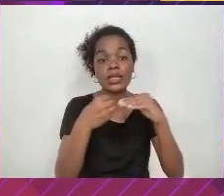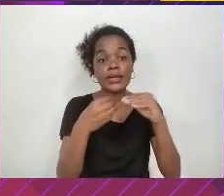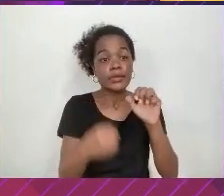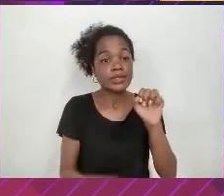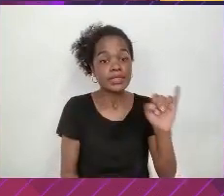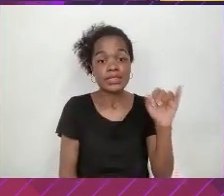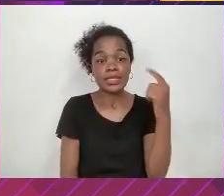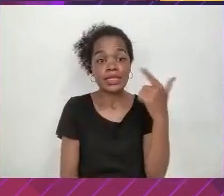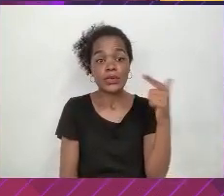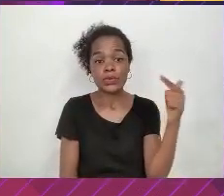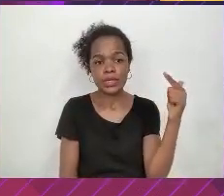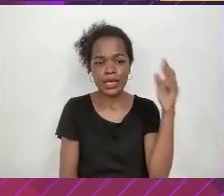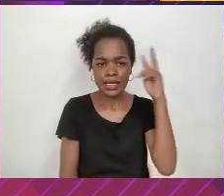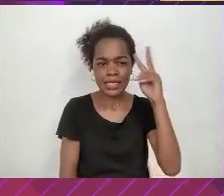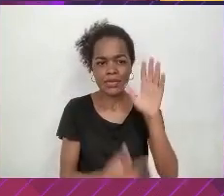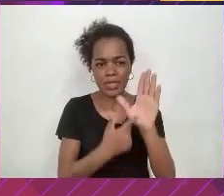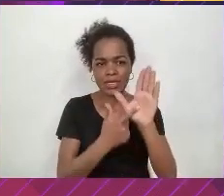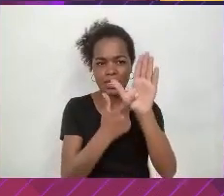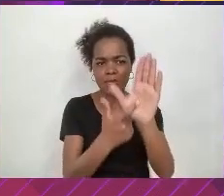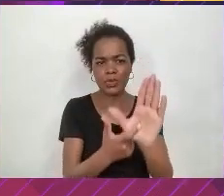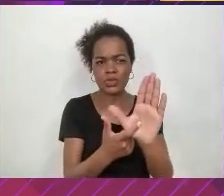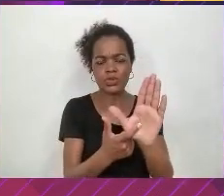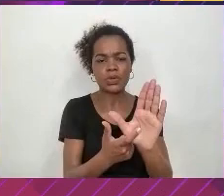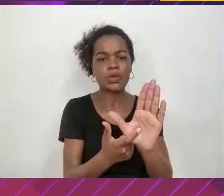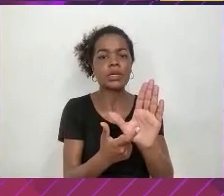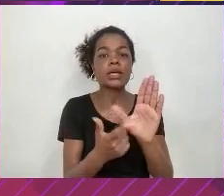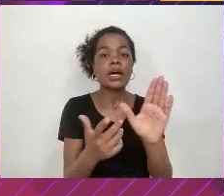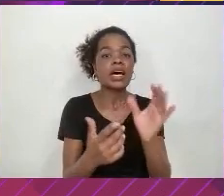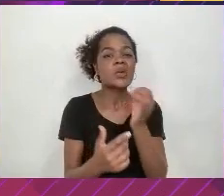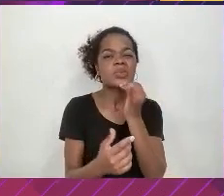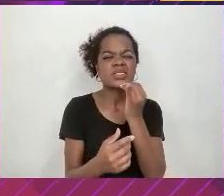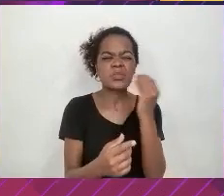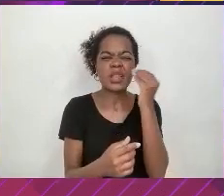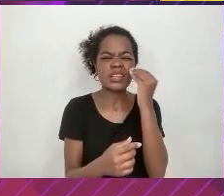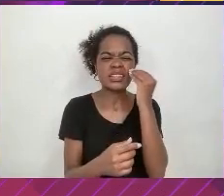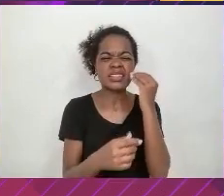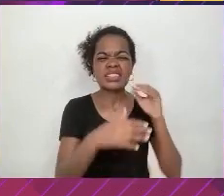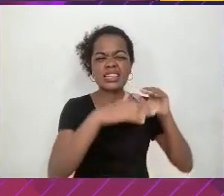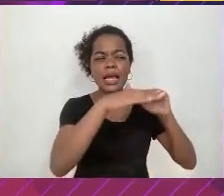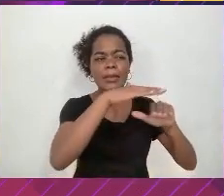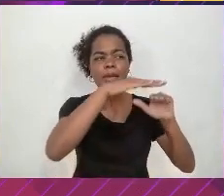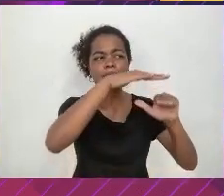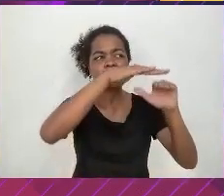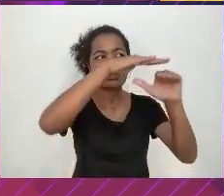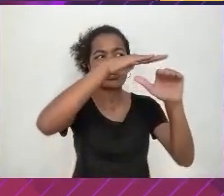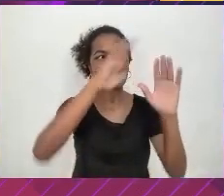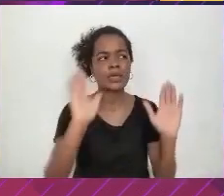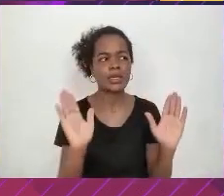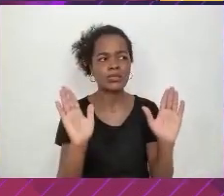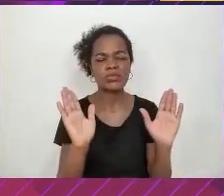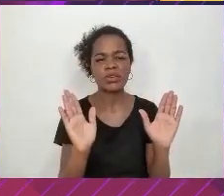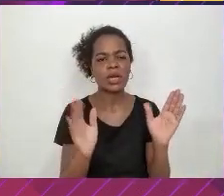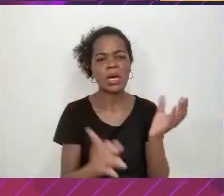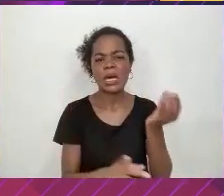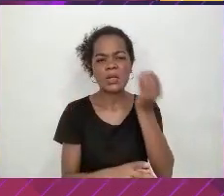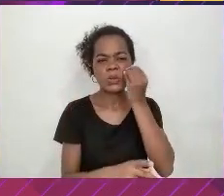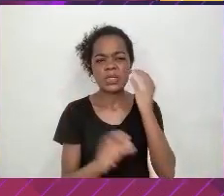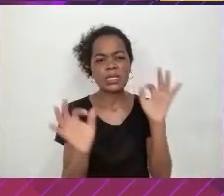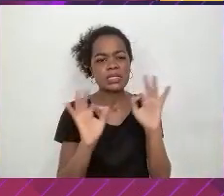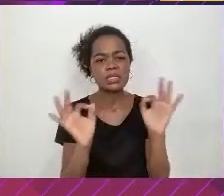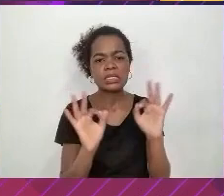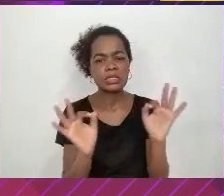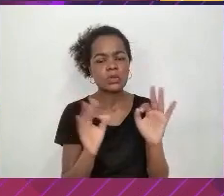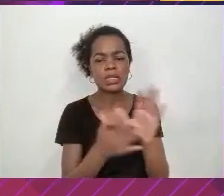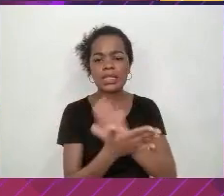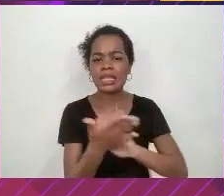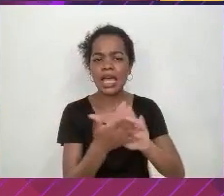foi todo o cenário que eu passei aqui, a gente não está testando armazenamento, a gente não está testando o tratamento lá que está sendo feito no